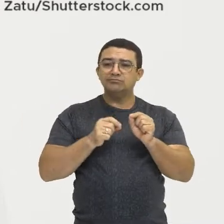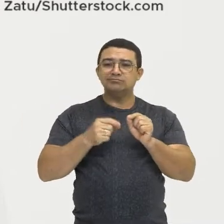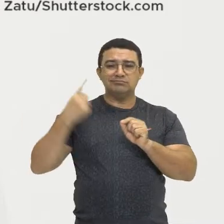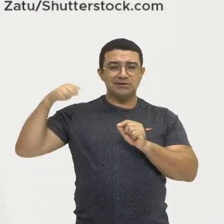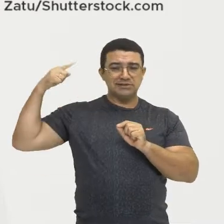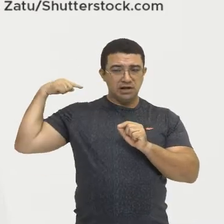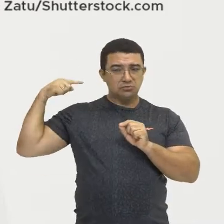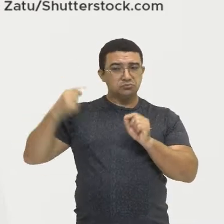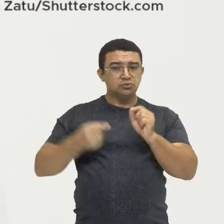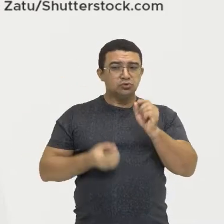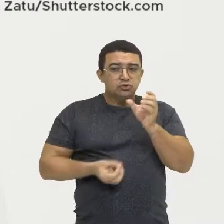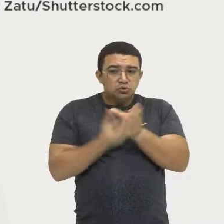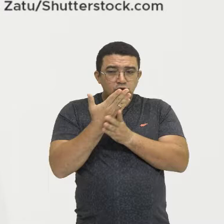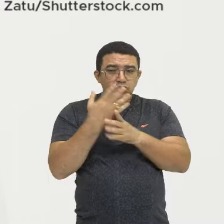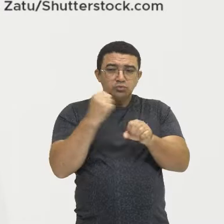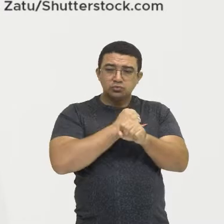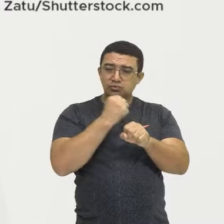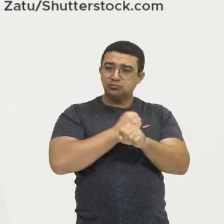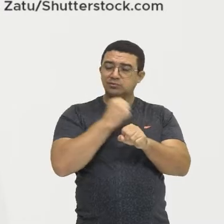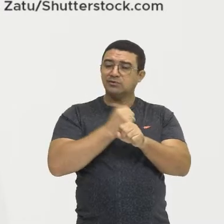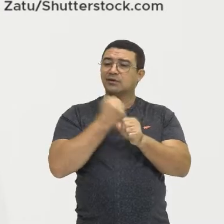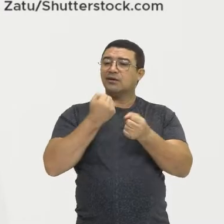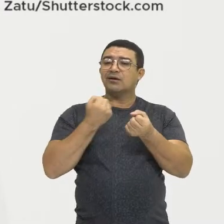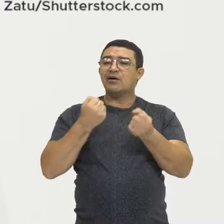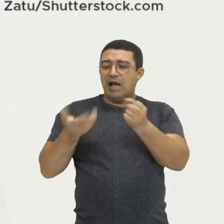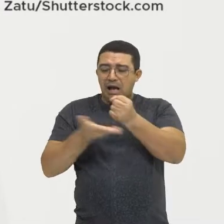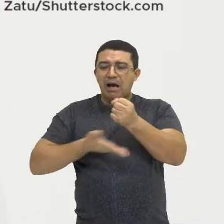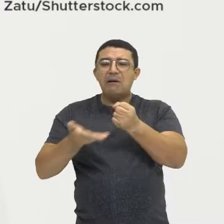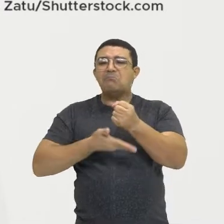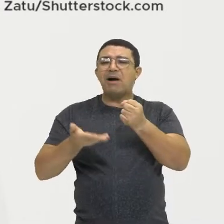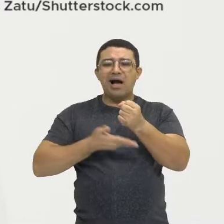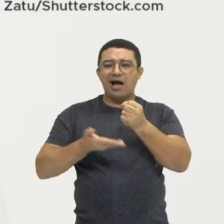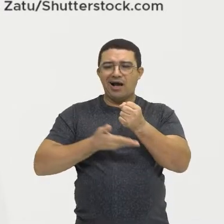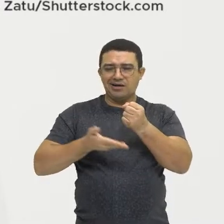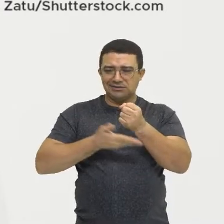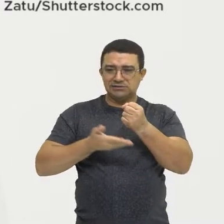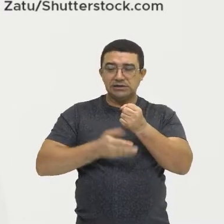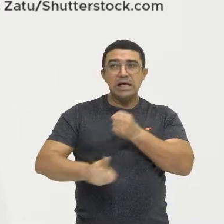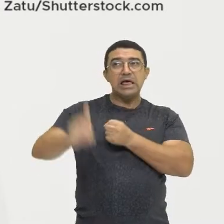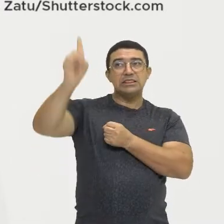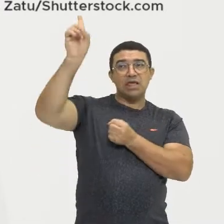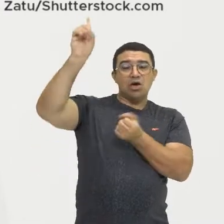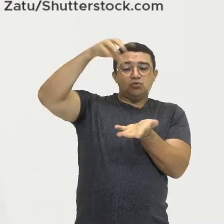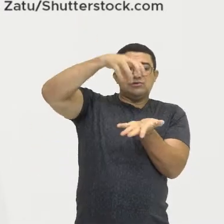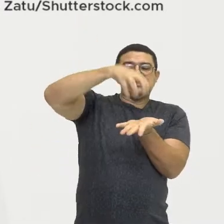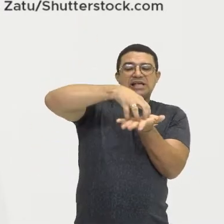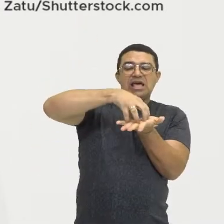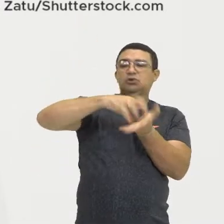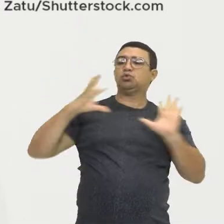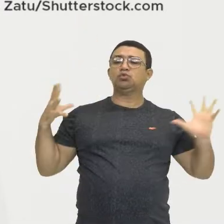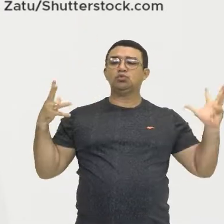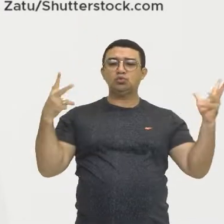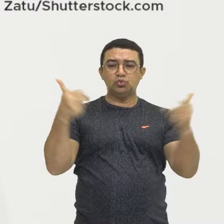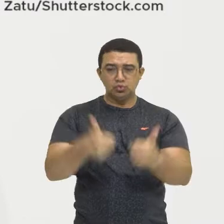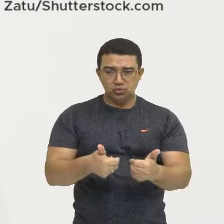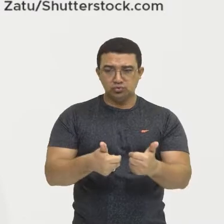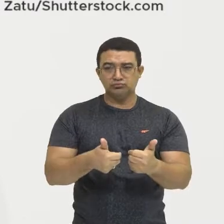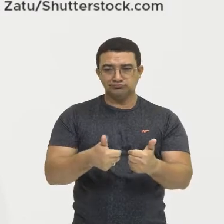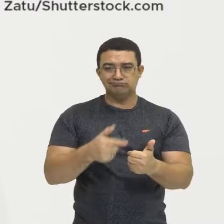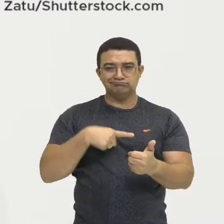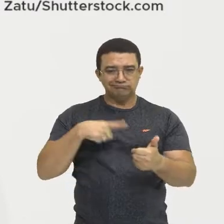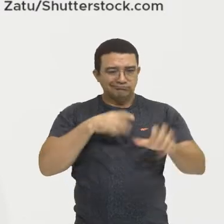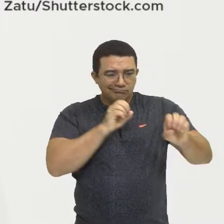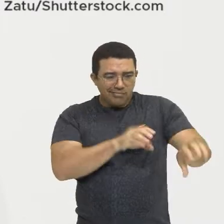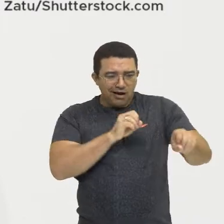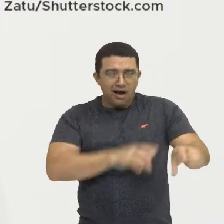no princípio do teocentrismo. O que compreendia o teocentrismo? É a doutrina que